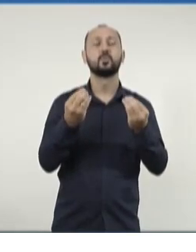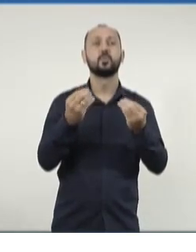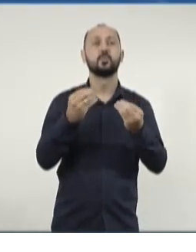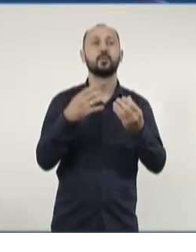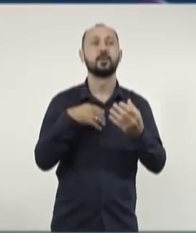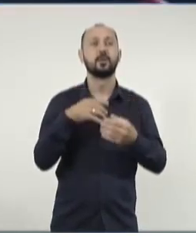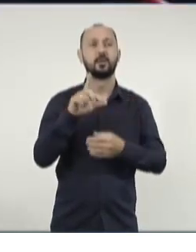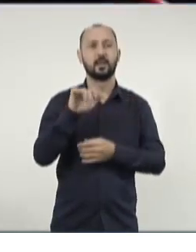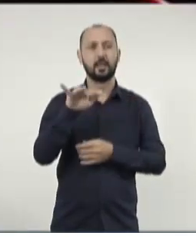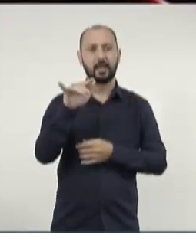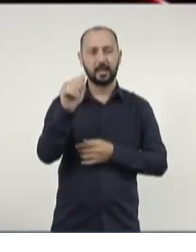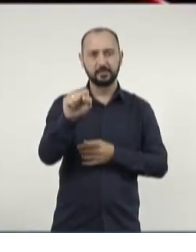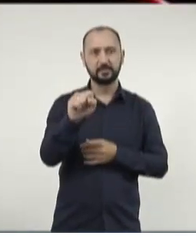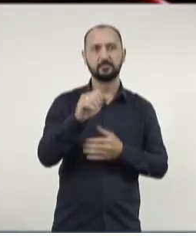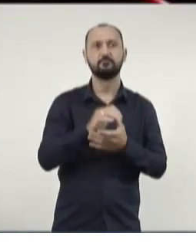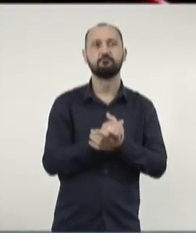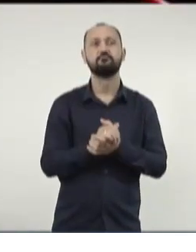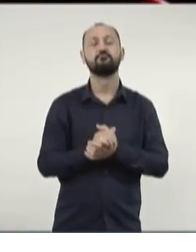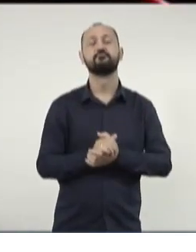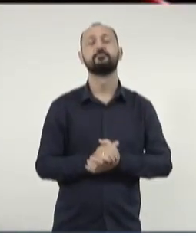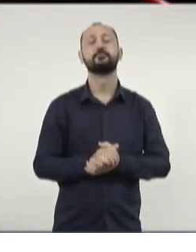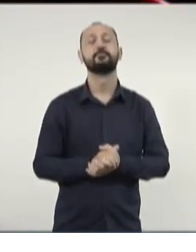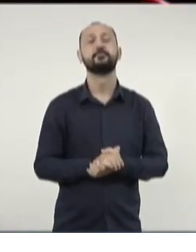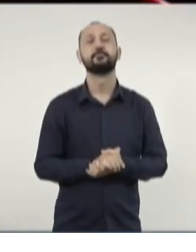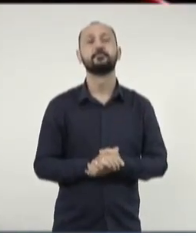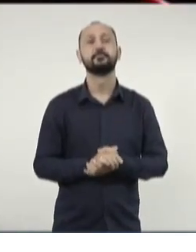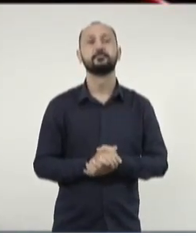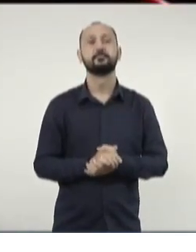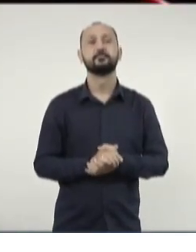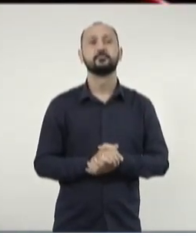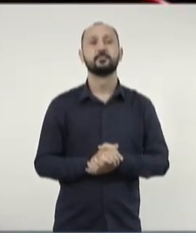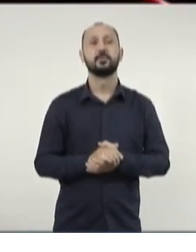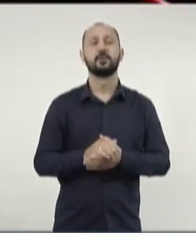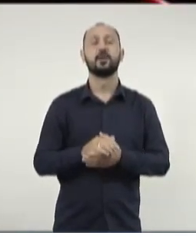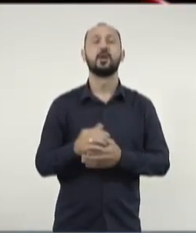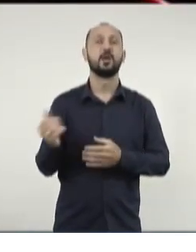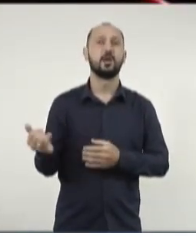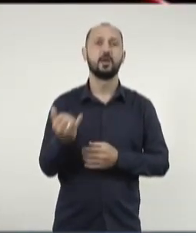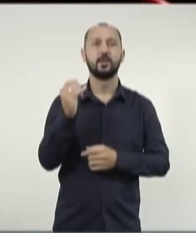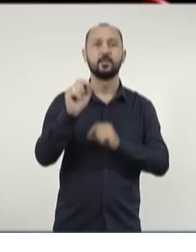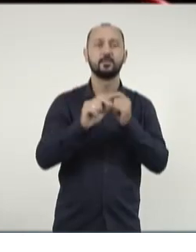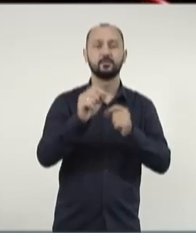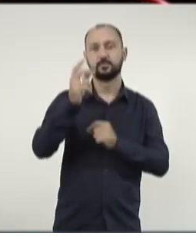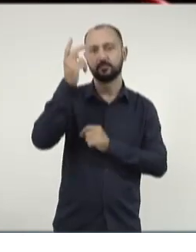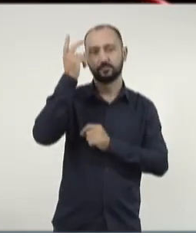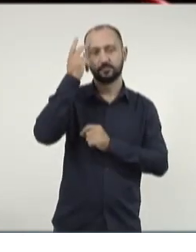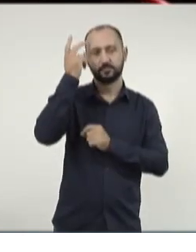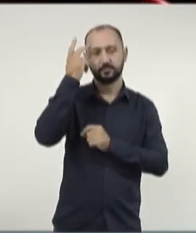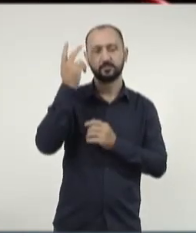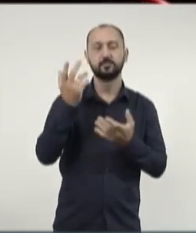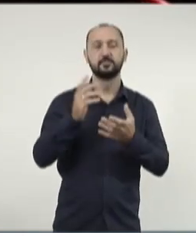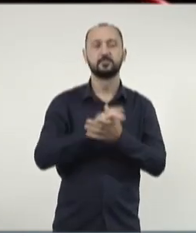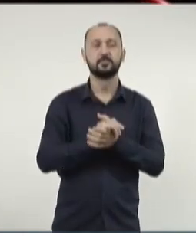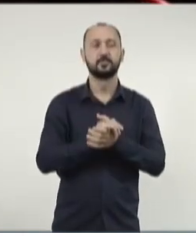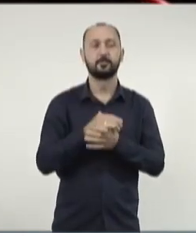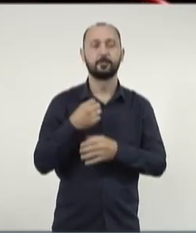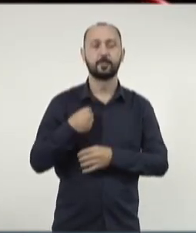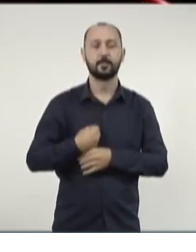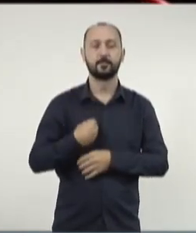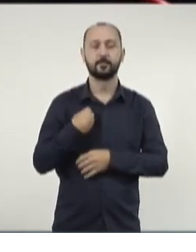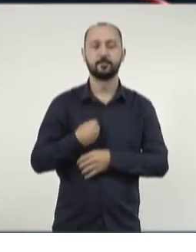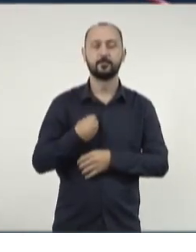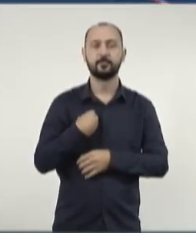ligas aqui no Mato Grosso do Sul, né? Mas é muito importante. Em São Paulo, a gente tem visto uma